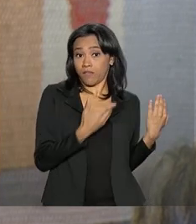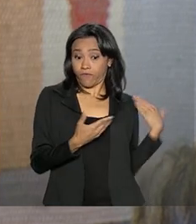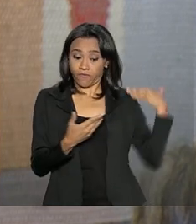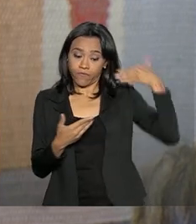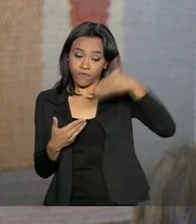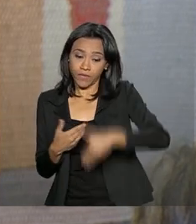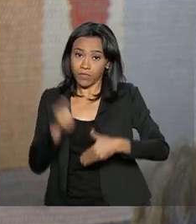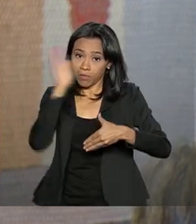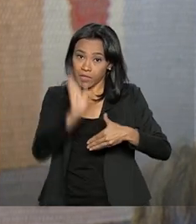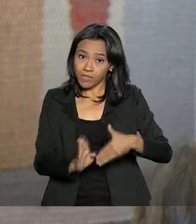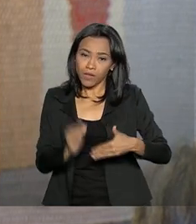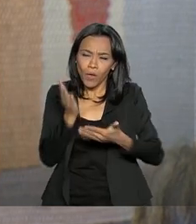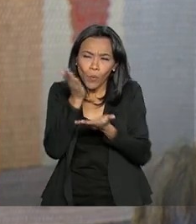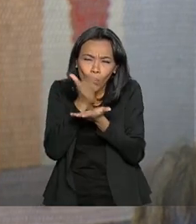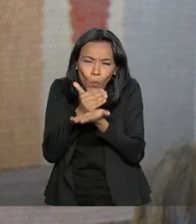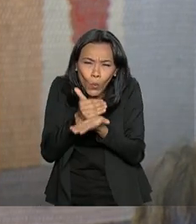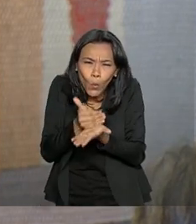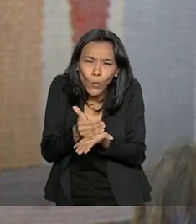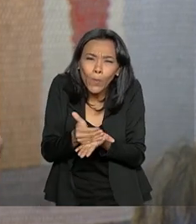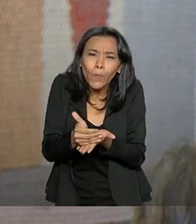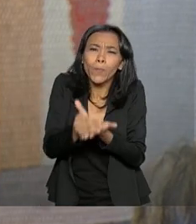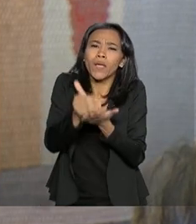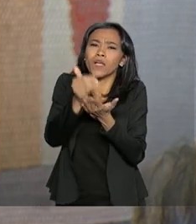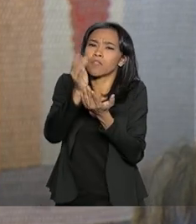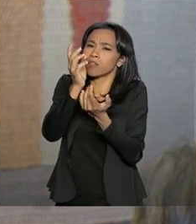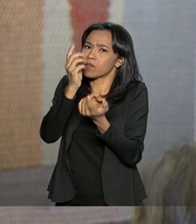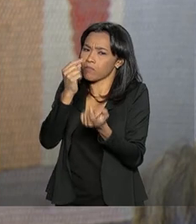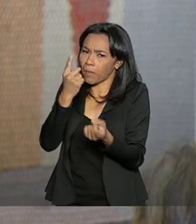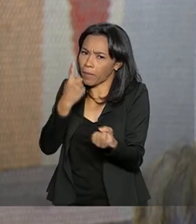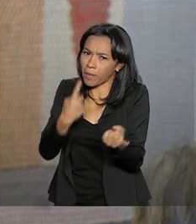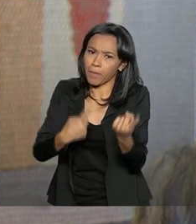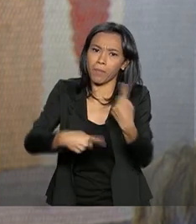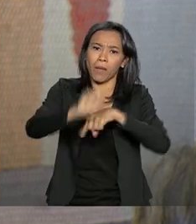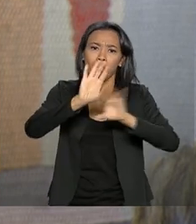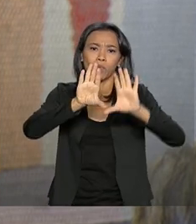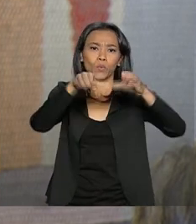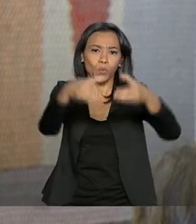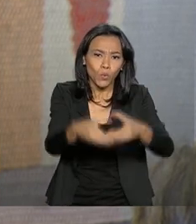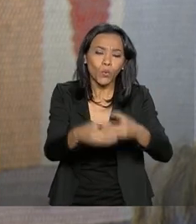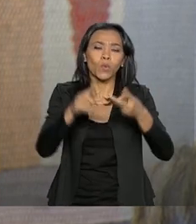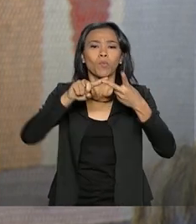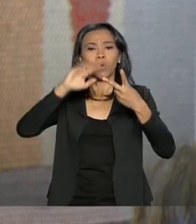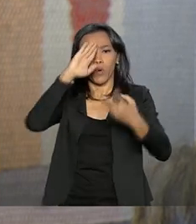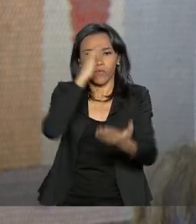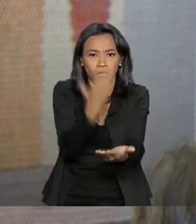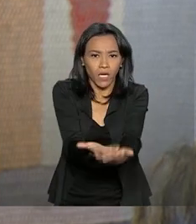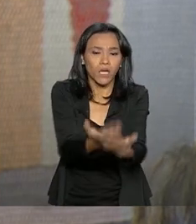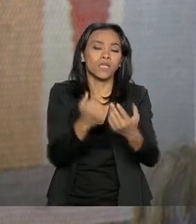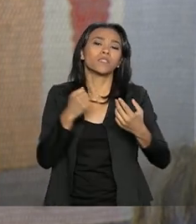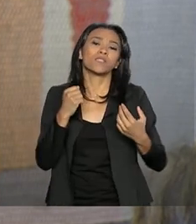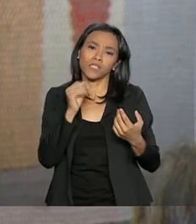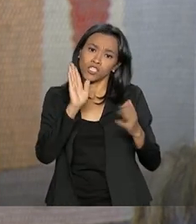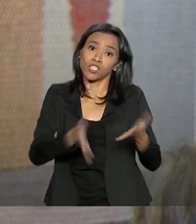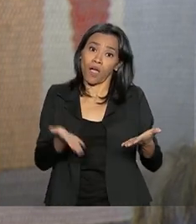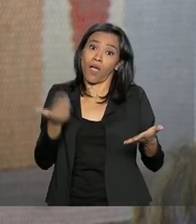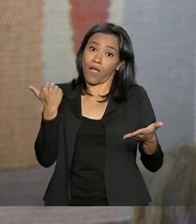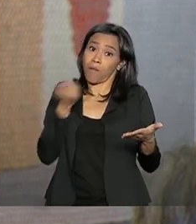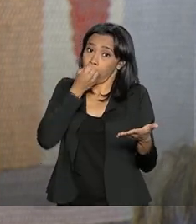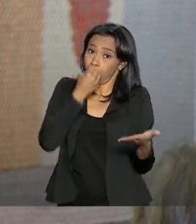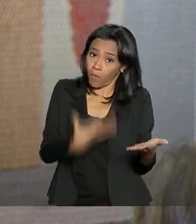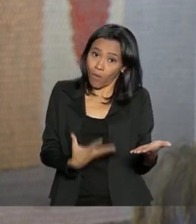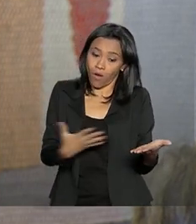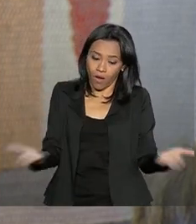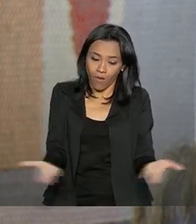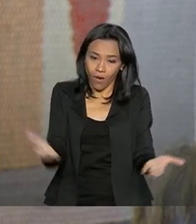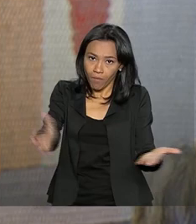começo de um salto para a frente do Mercosul, salto para a frente da confiança e o vínculo que já era bom, que seja